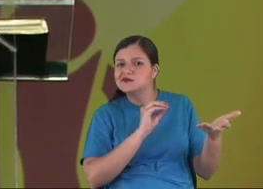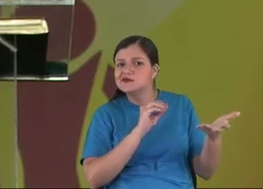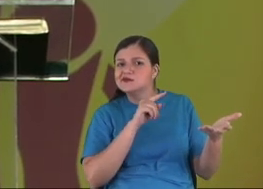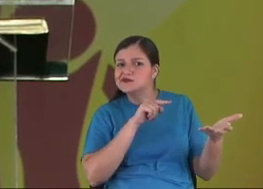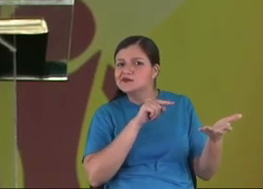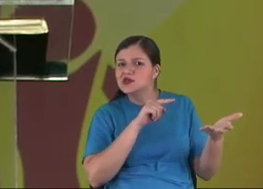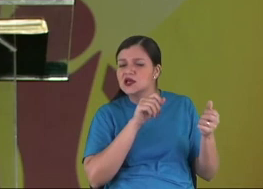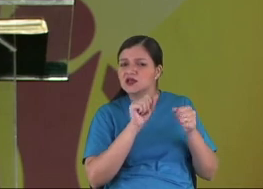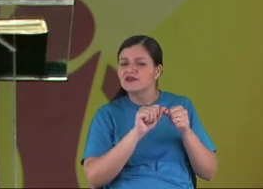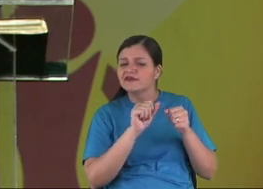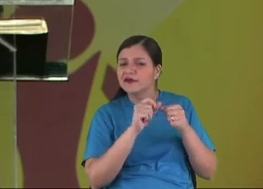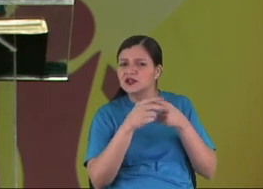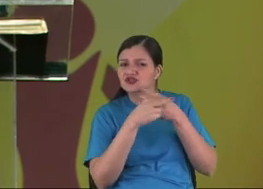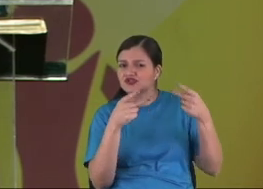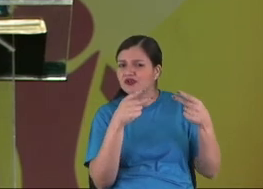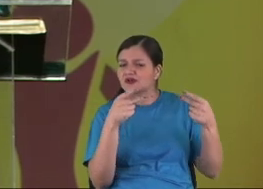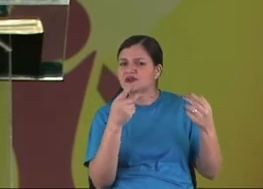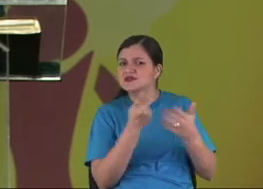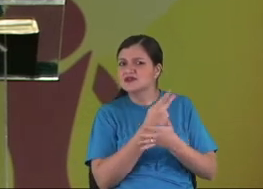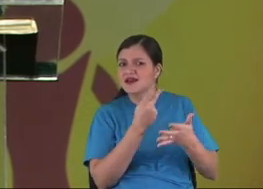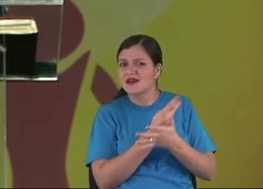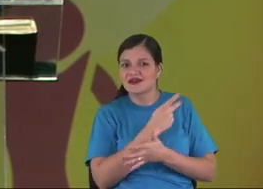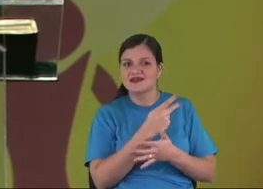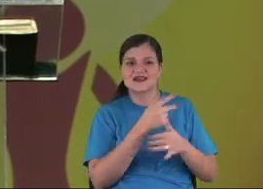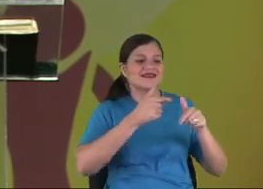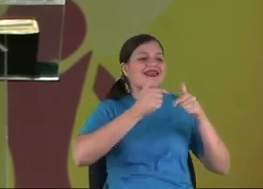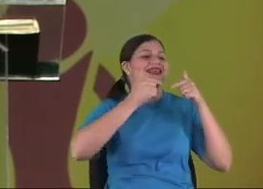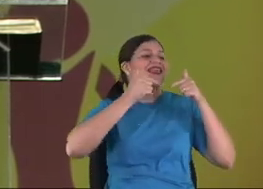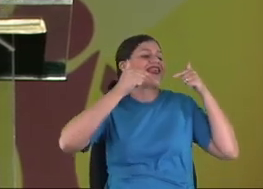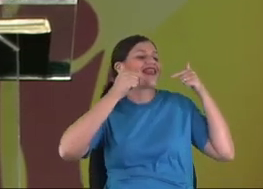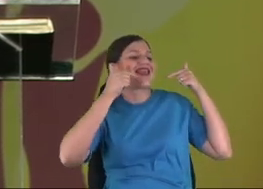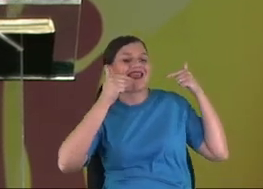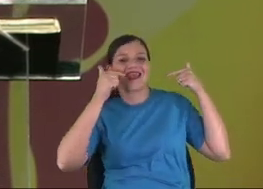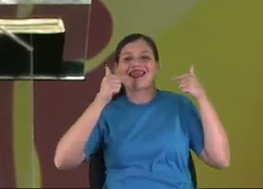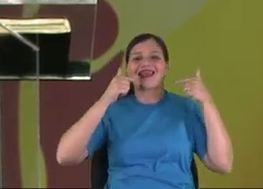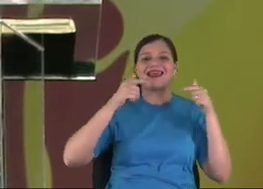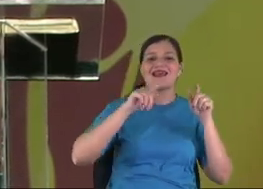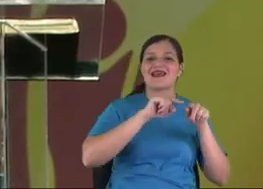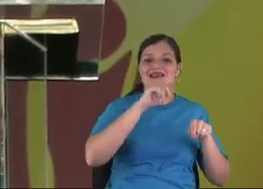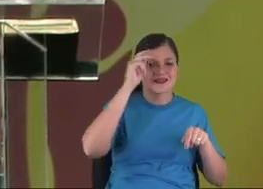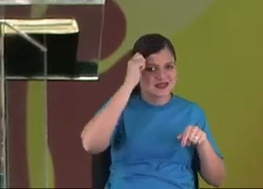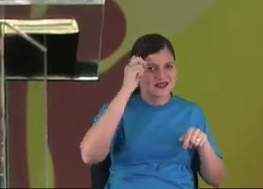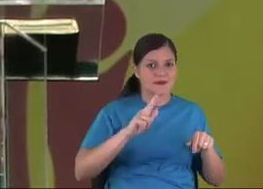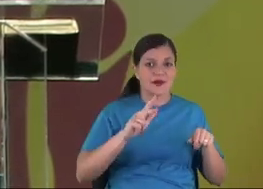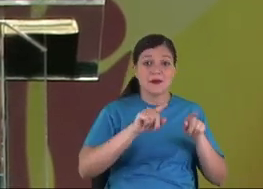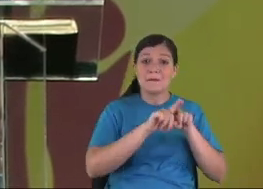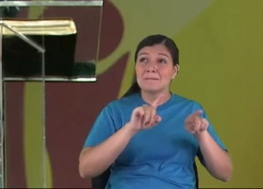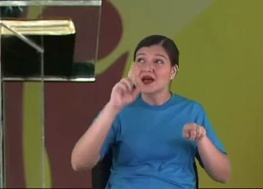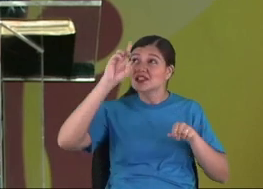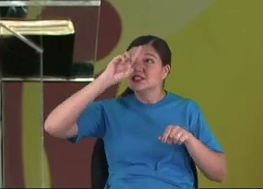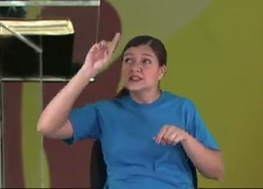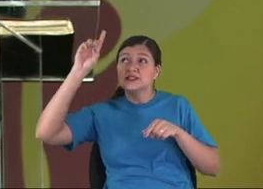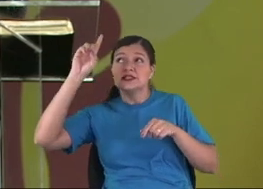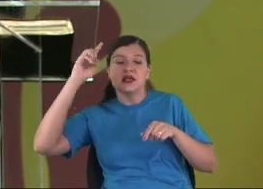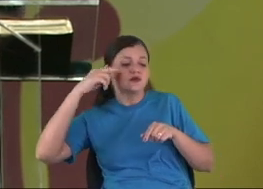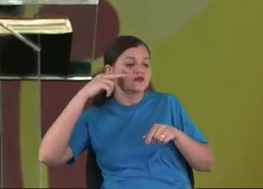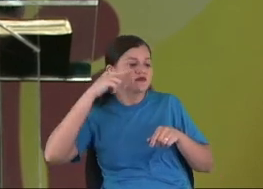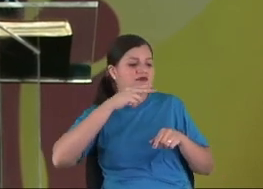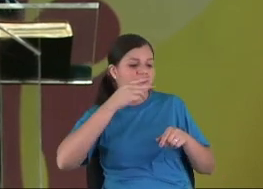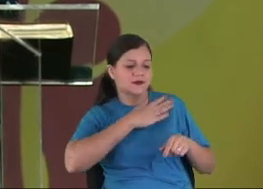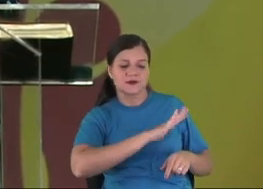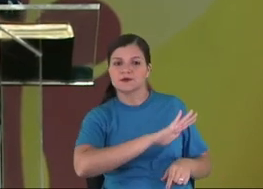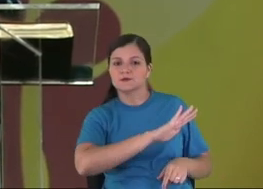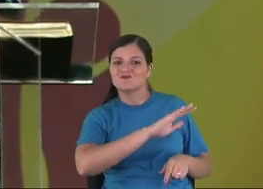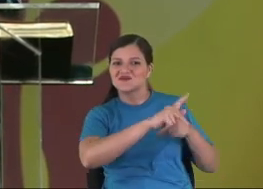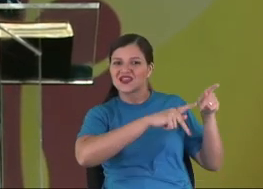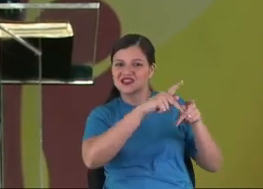agrega para si as risadas e o povo vê ele como esperto, mas isso diante de Deus é ímpio. E esses tais vão para o